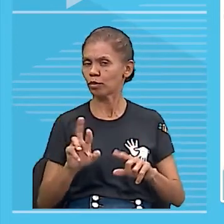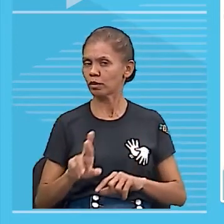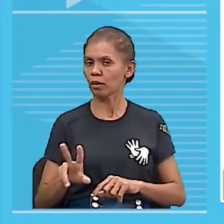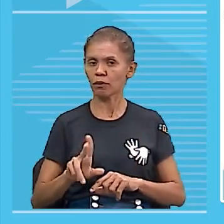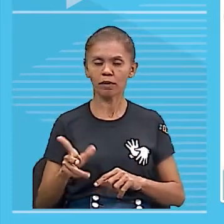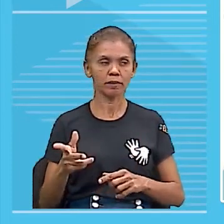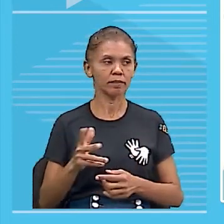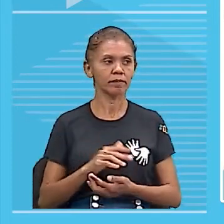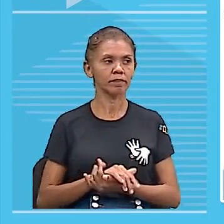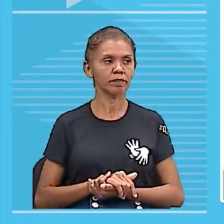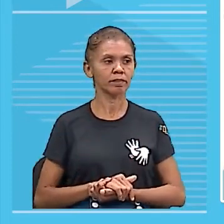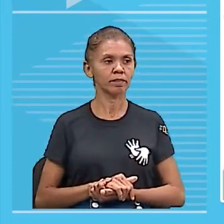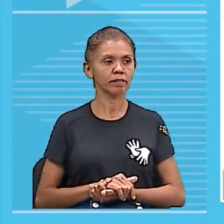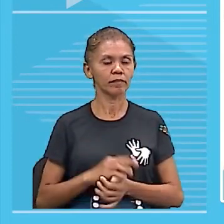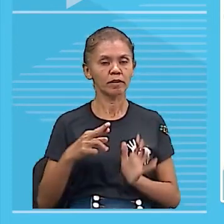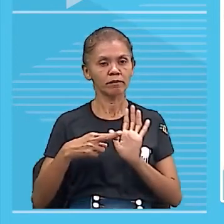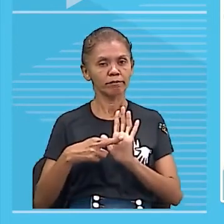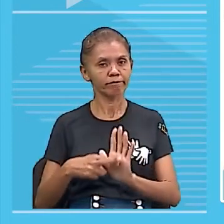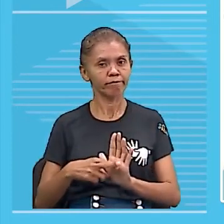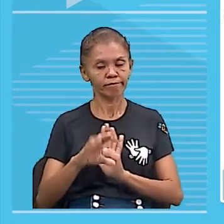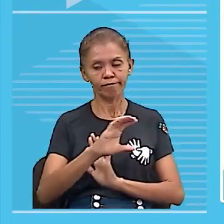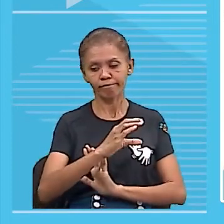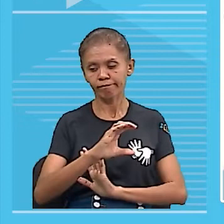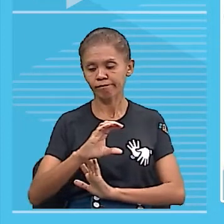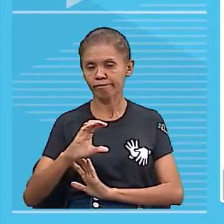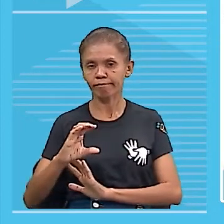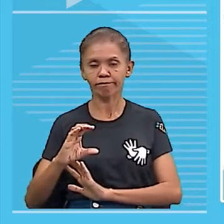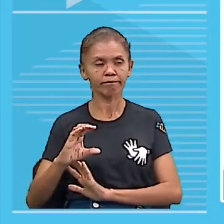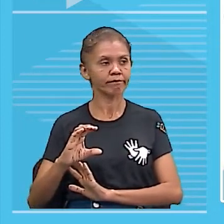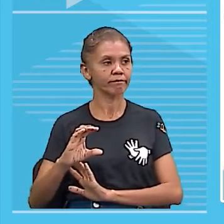representar a corrente elétrica total